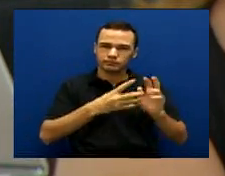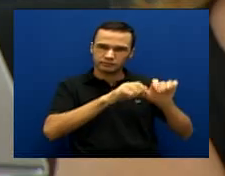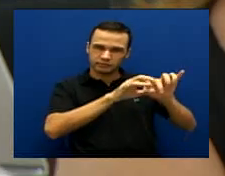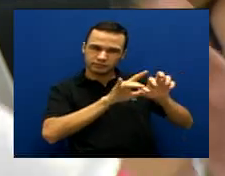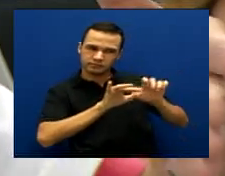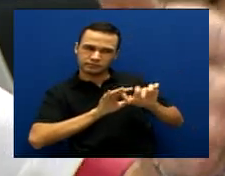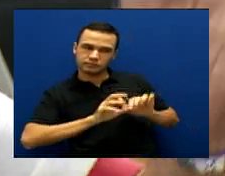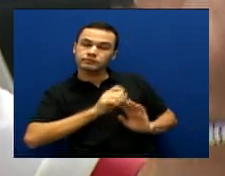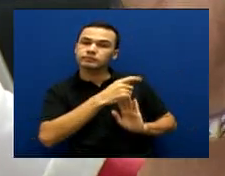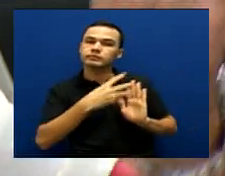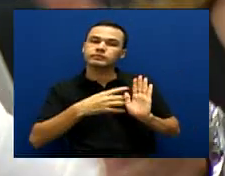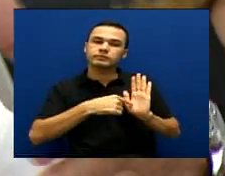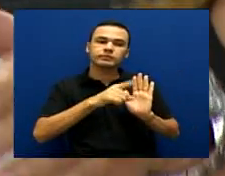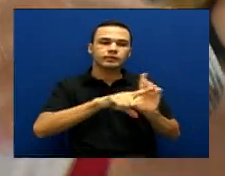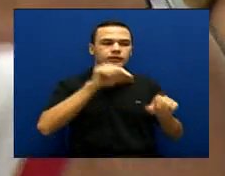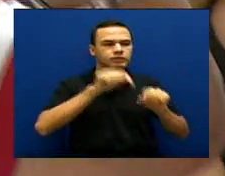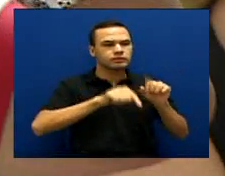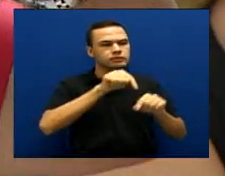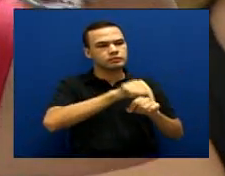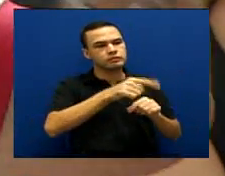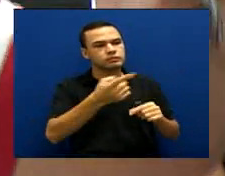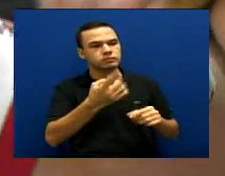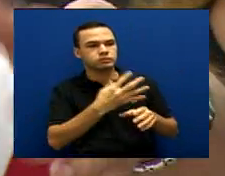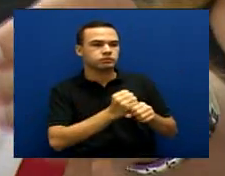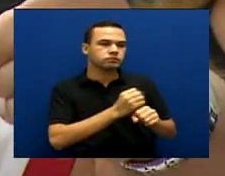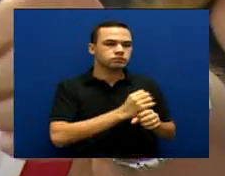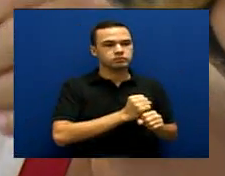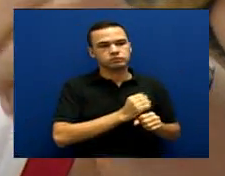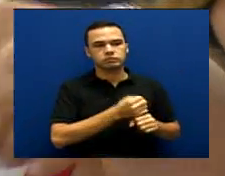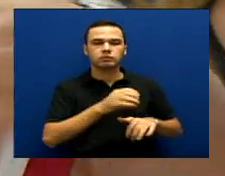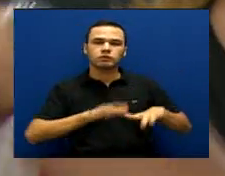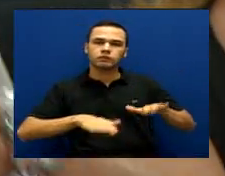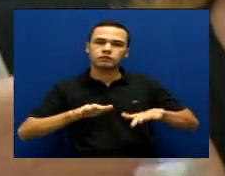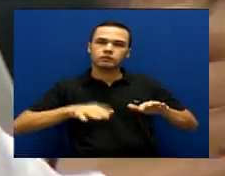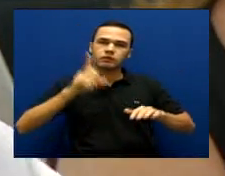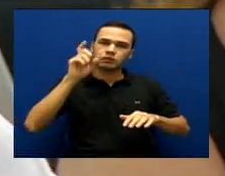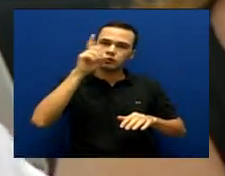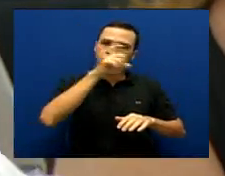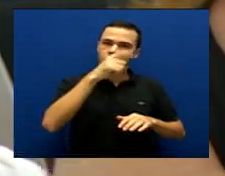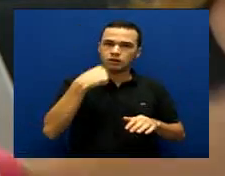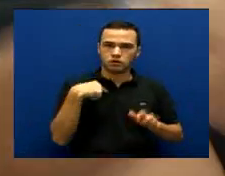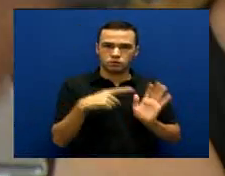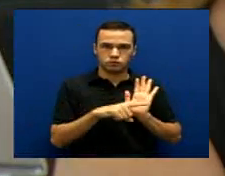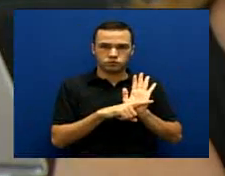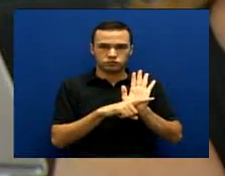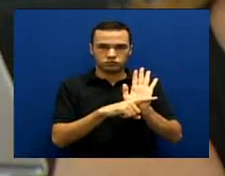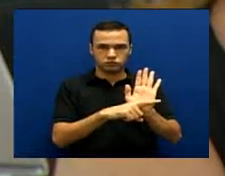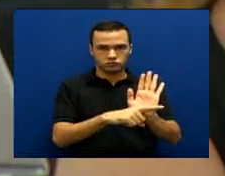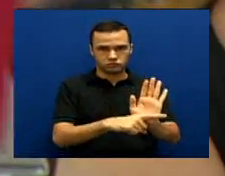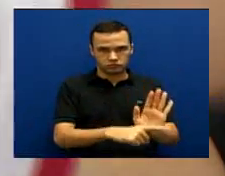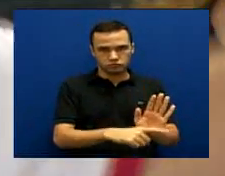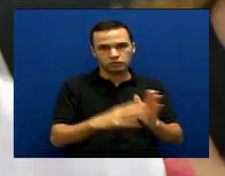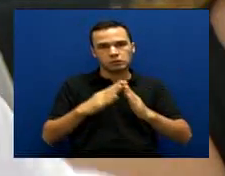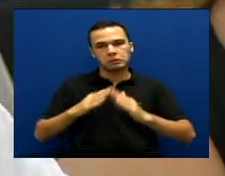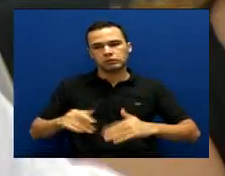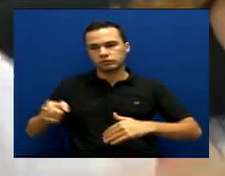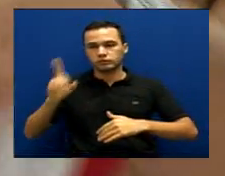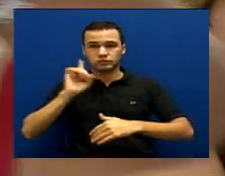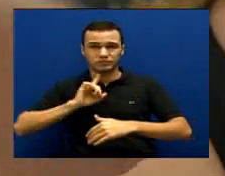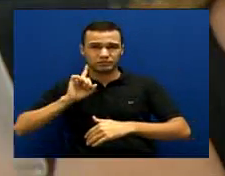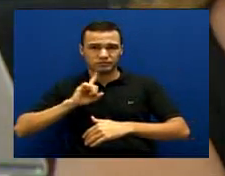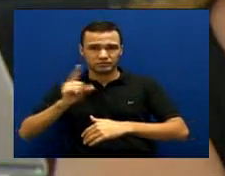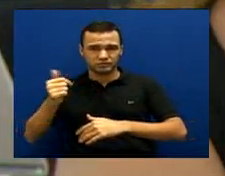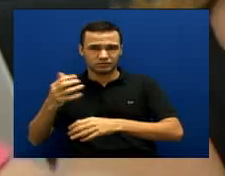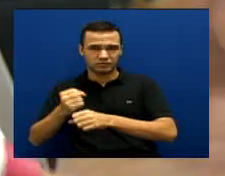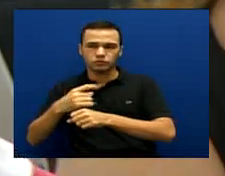fábio que vamos escolher os indicadores se tem dificuldade se eu puder ajudar de alguma maneira pedimos um diretor financeiro